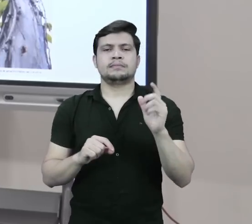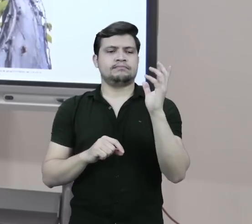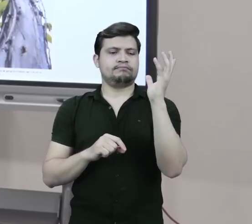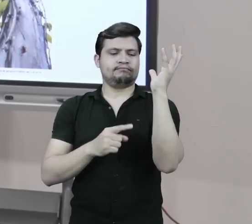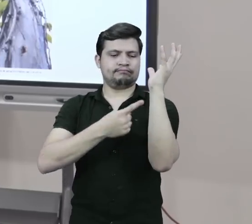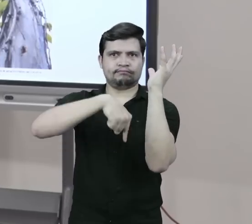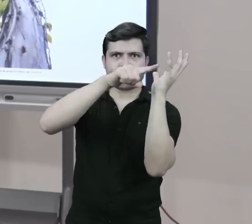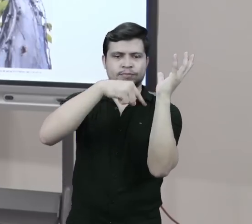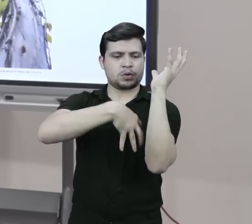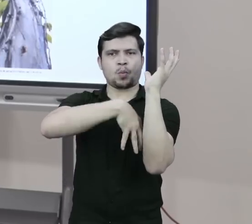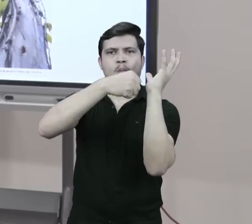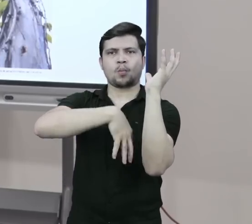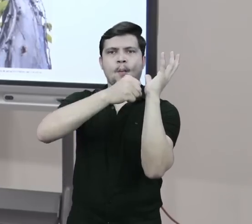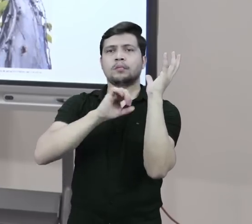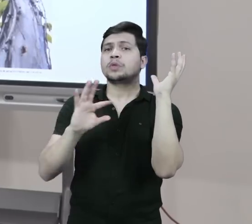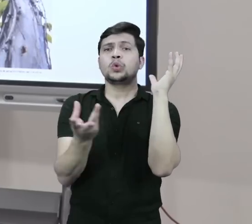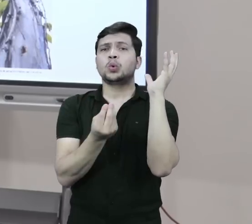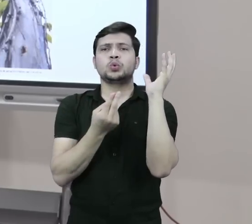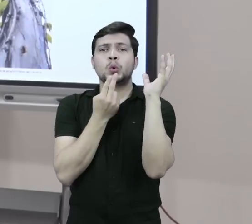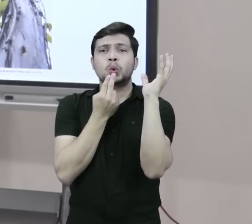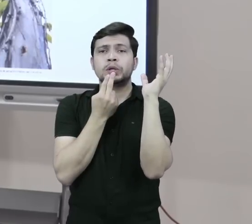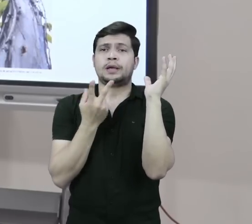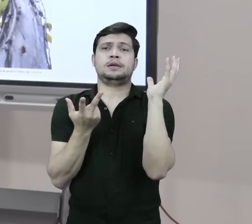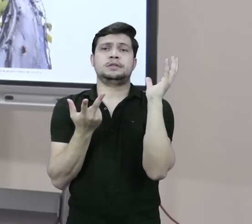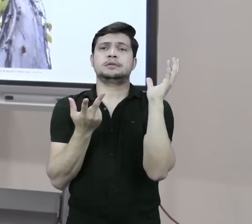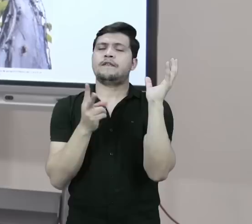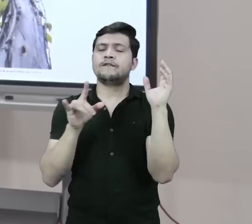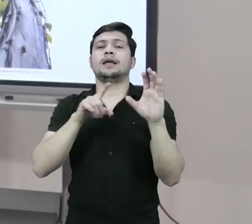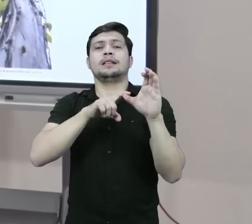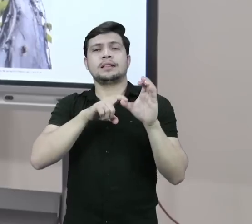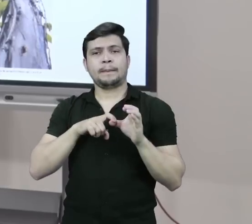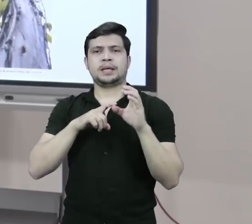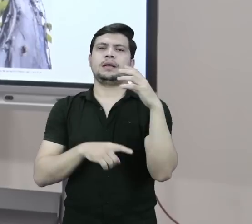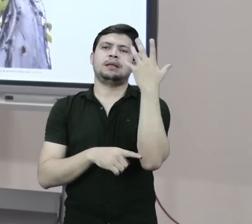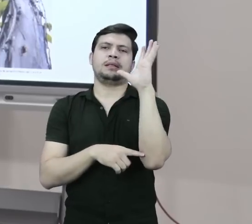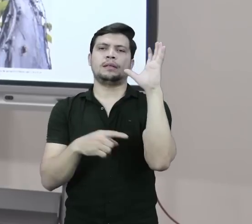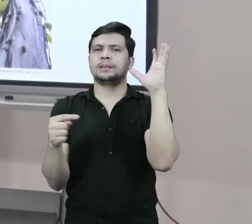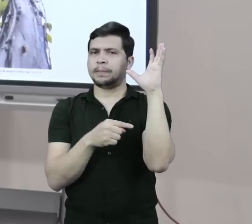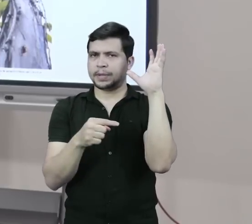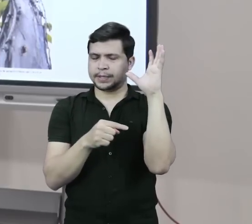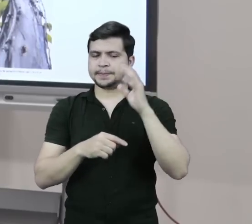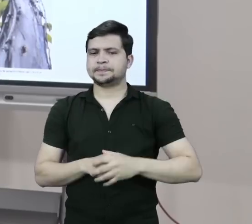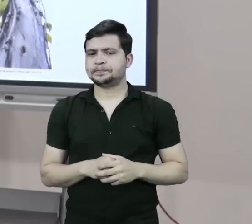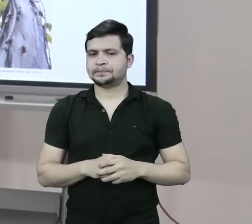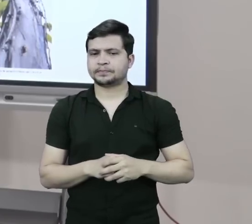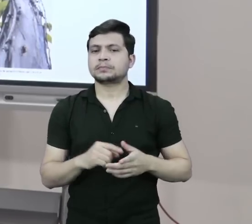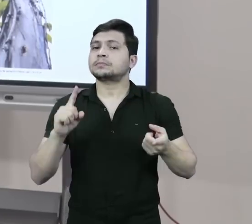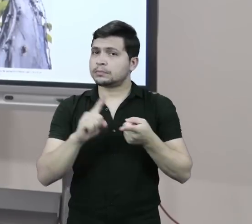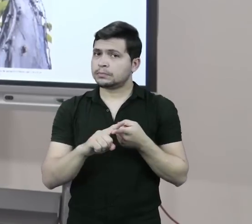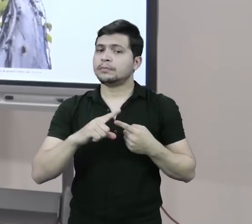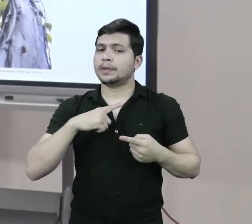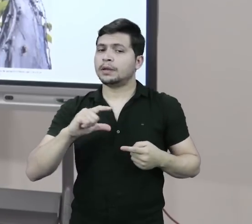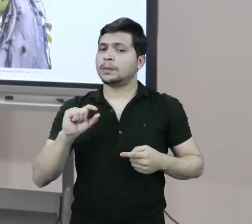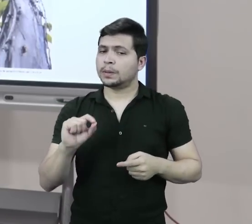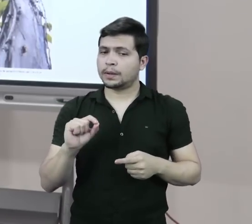vai sugar todos os nutrientes, vai ser dependente realmente da planta hospedeira. Já eu vou ter plantas parasitas chamadas